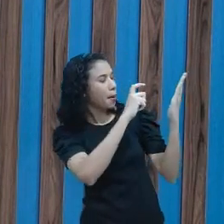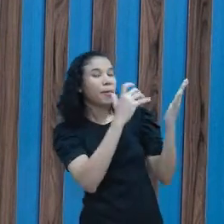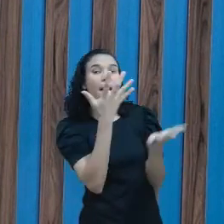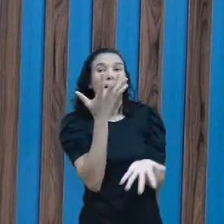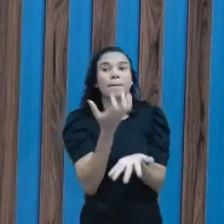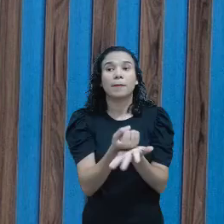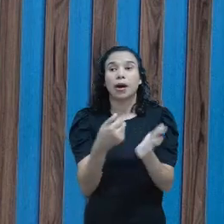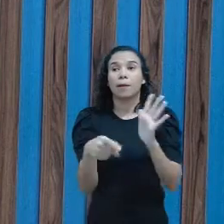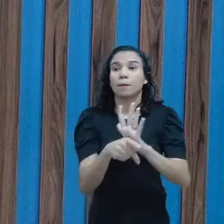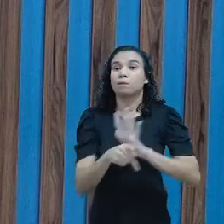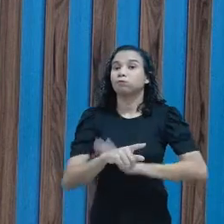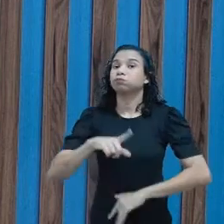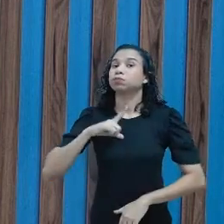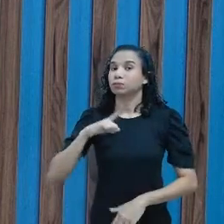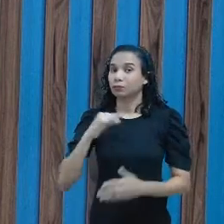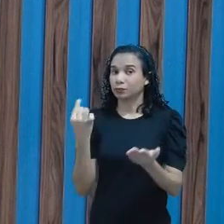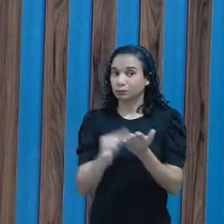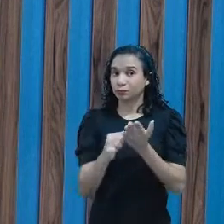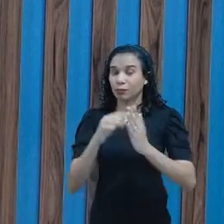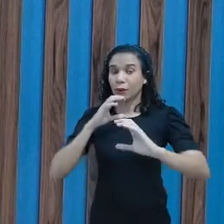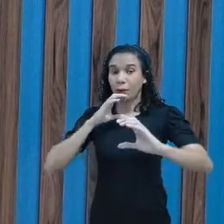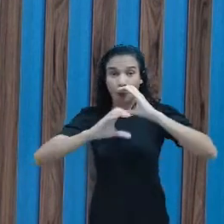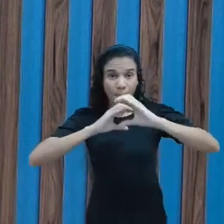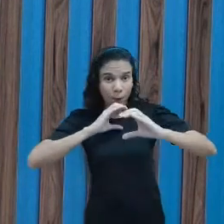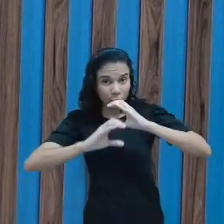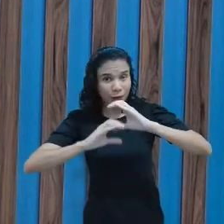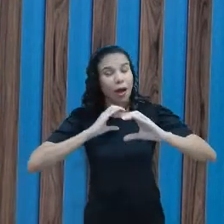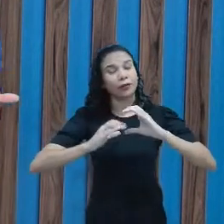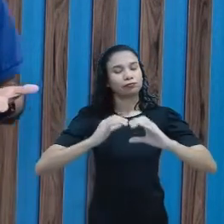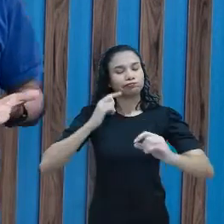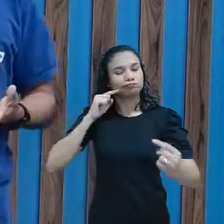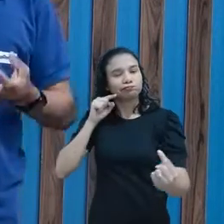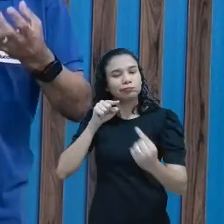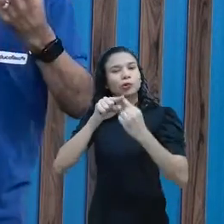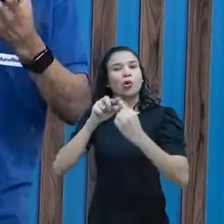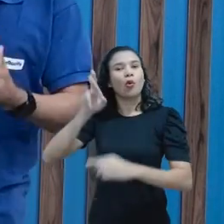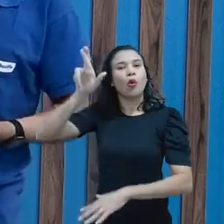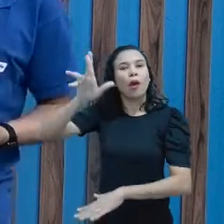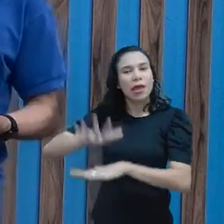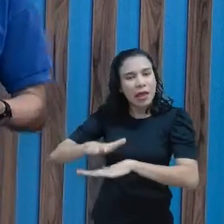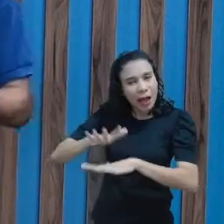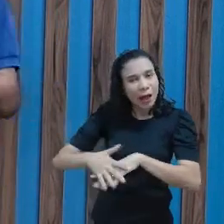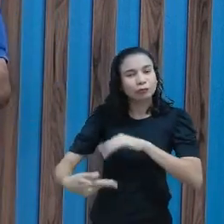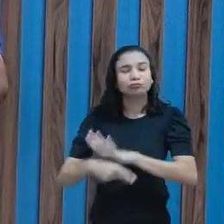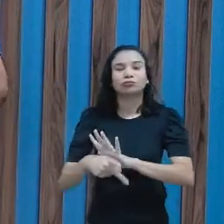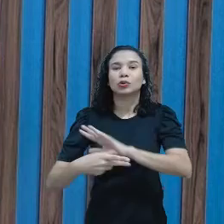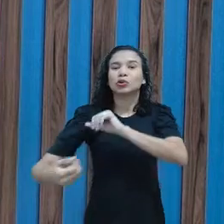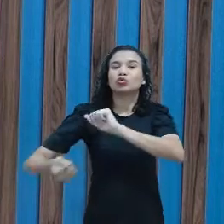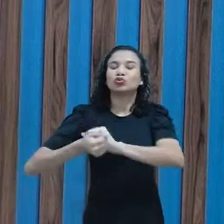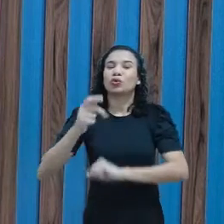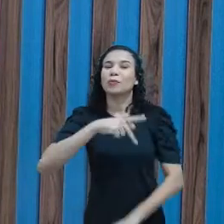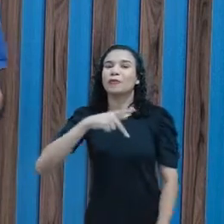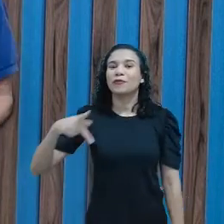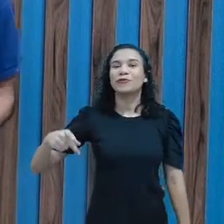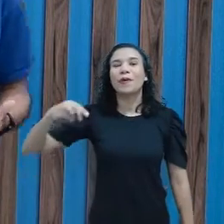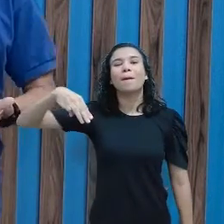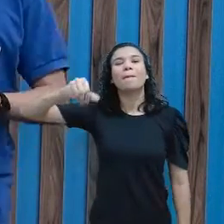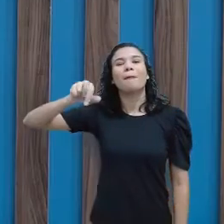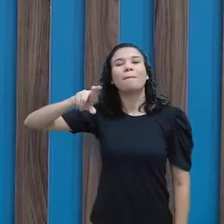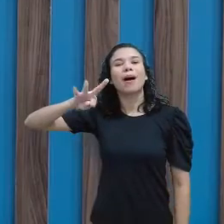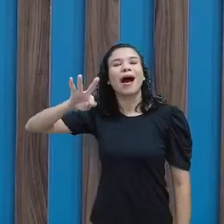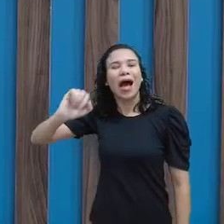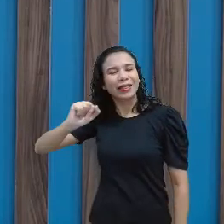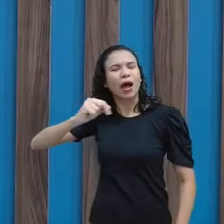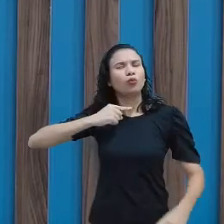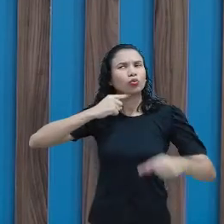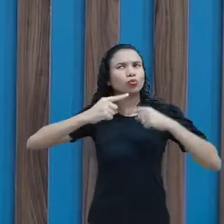baixar esse aplicativo, e vai ter a comunicação direta com o Ricardinho e com a professora Marta, nesse momento, para tirar suas dúvidas, então vai